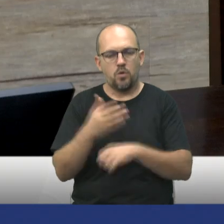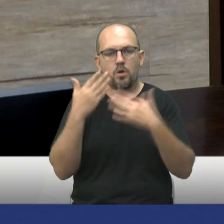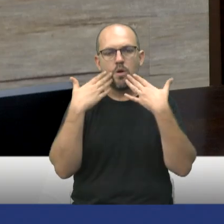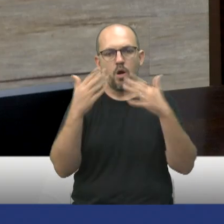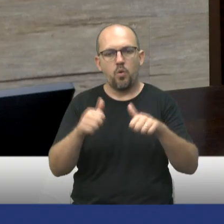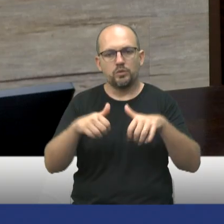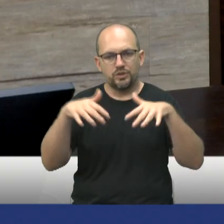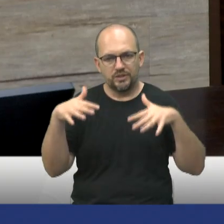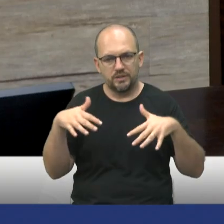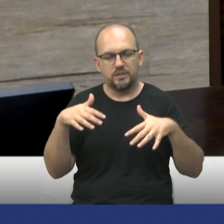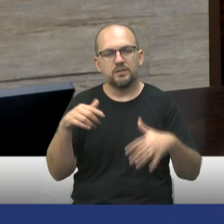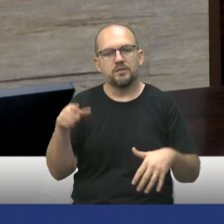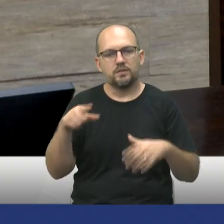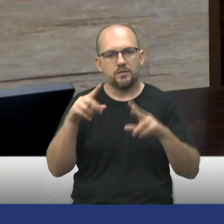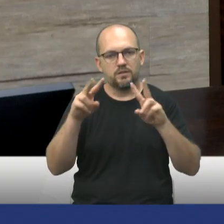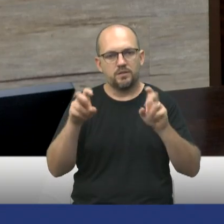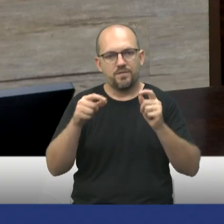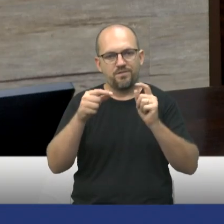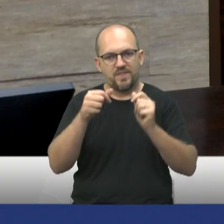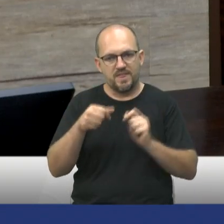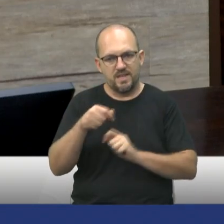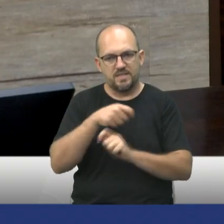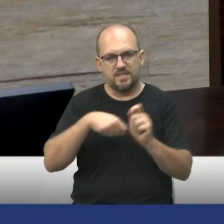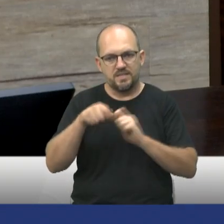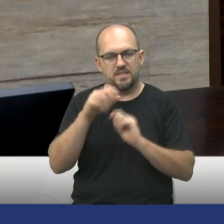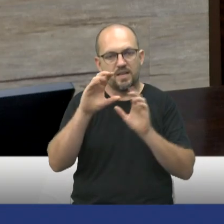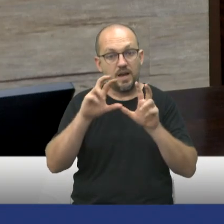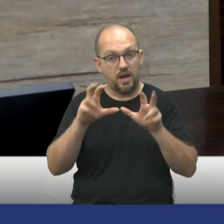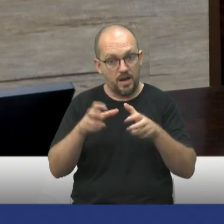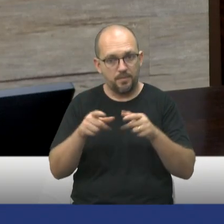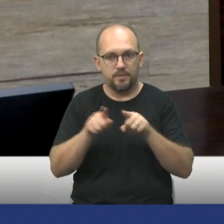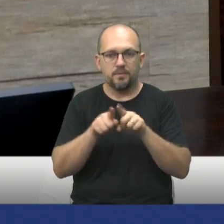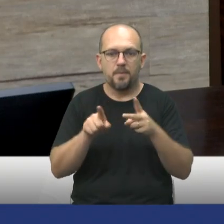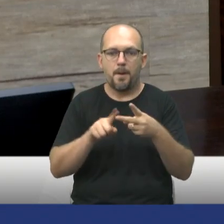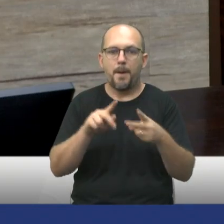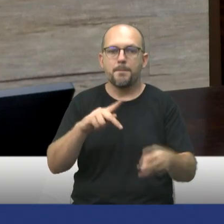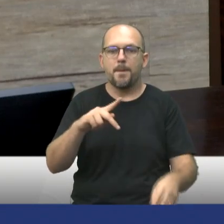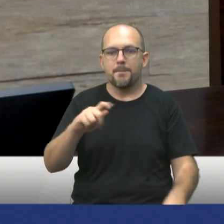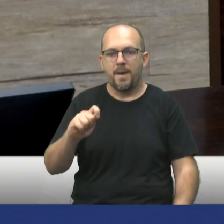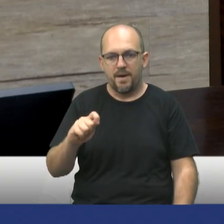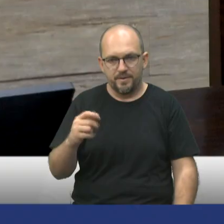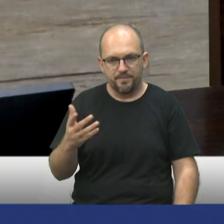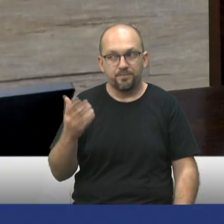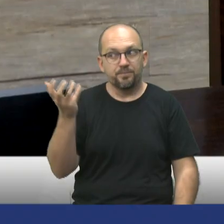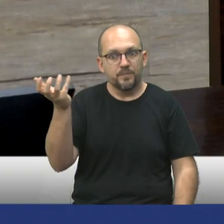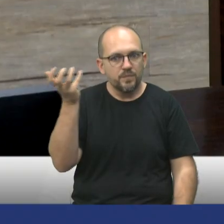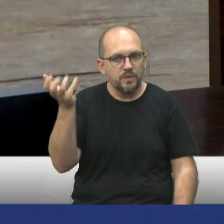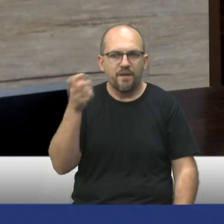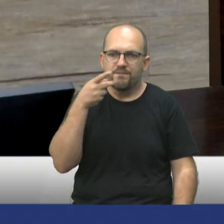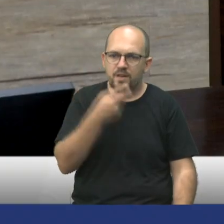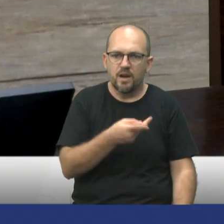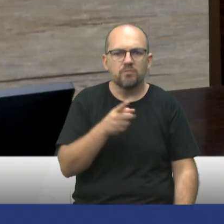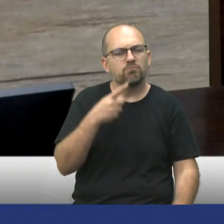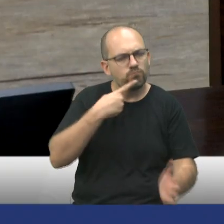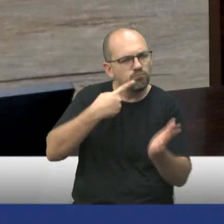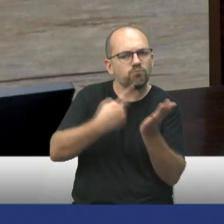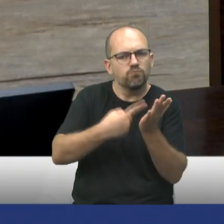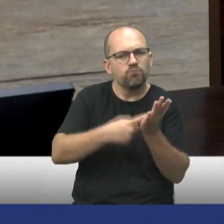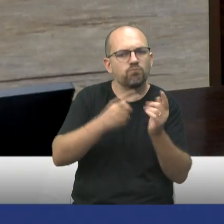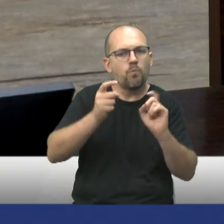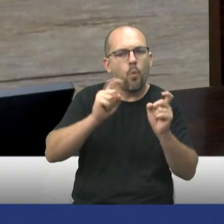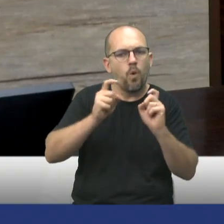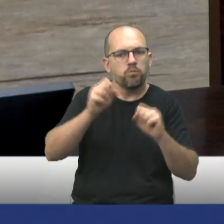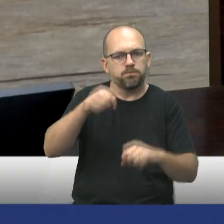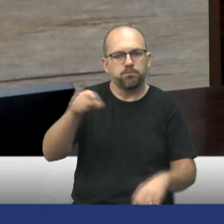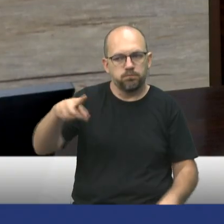audiência pública de finanças da Câmara, como no PPA, querem falar e vamos marcar essa reunião,